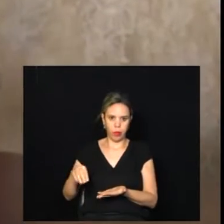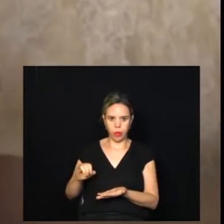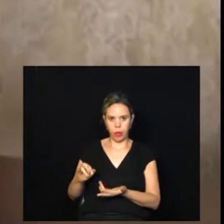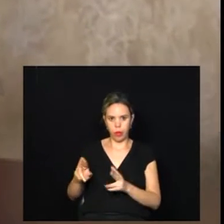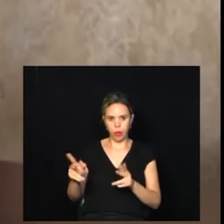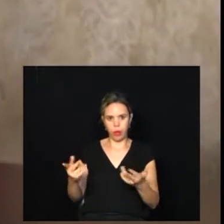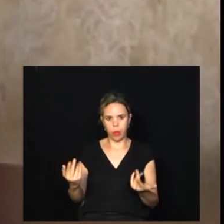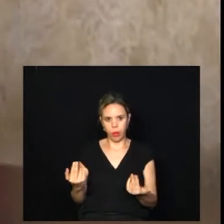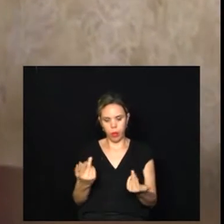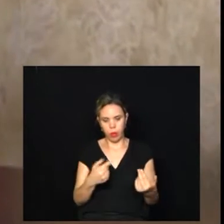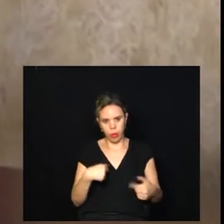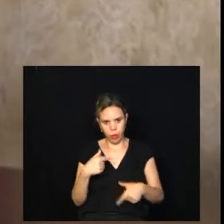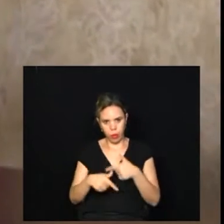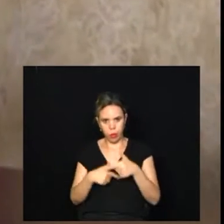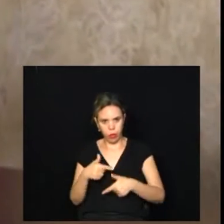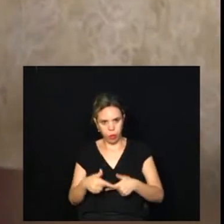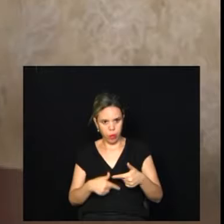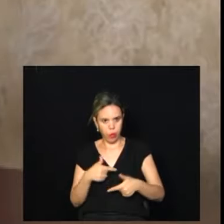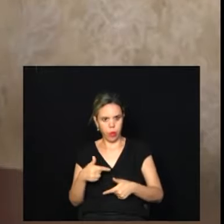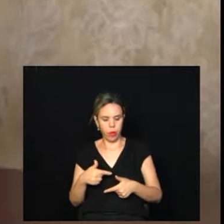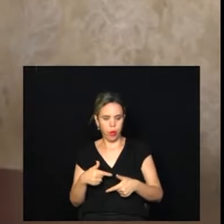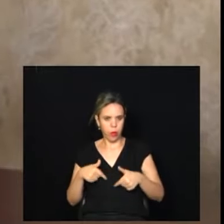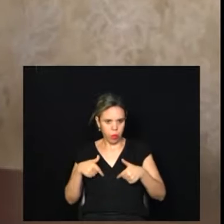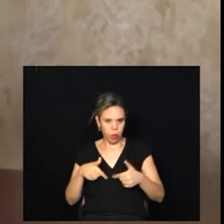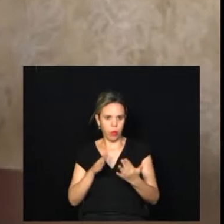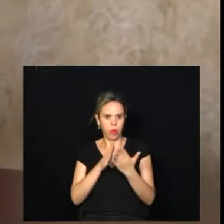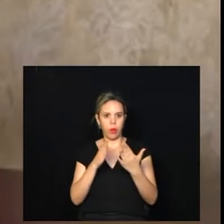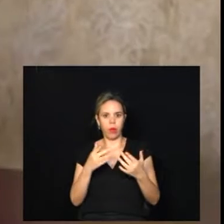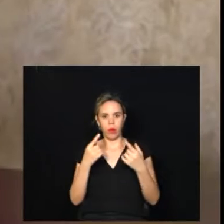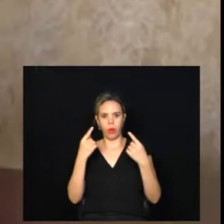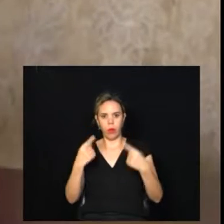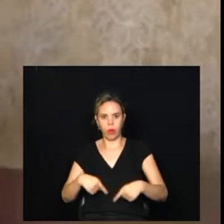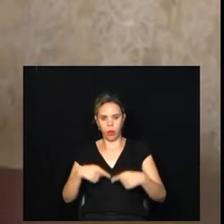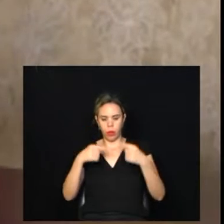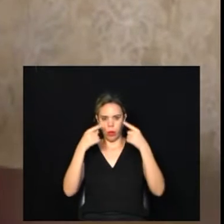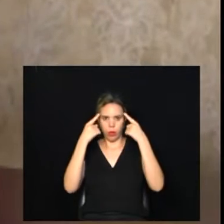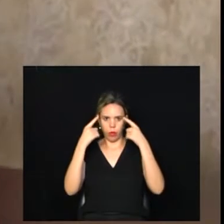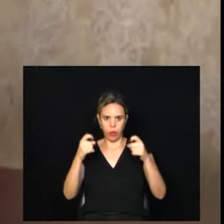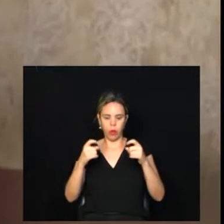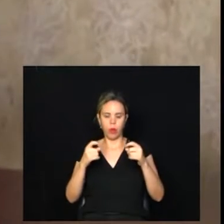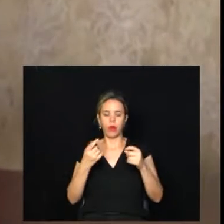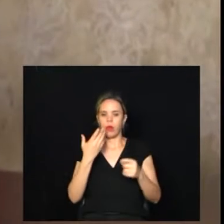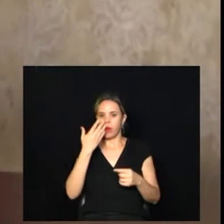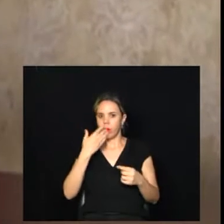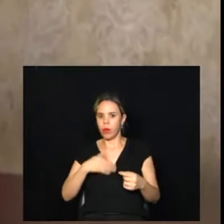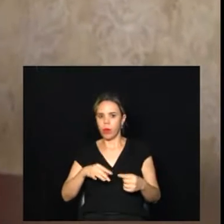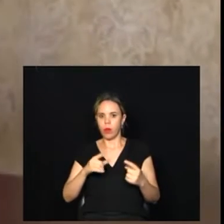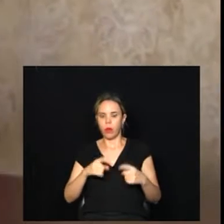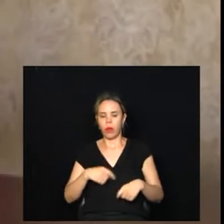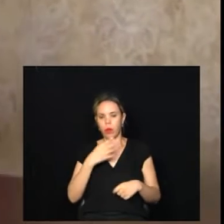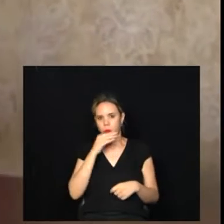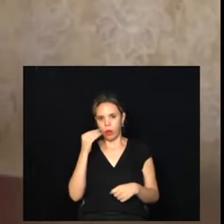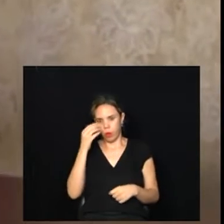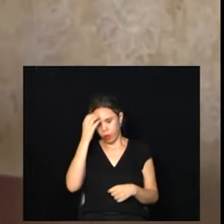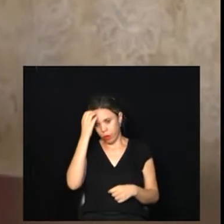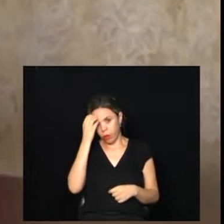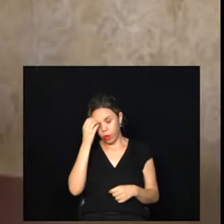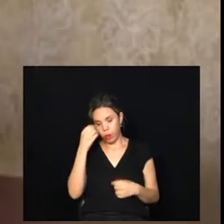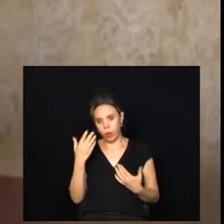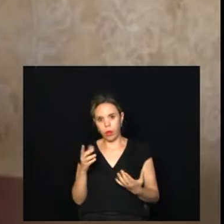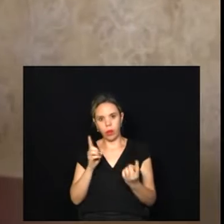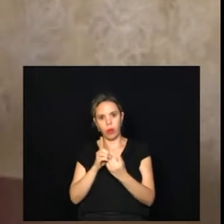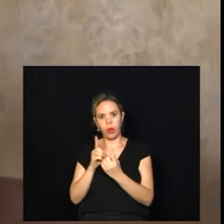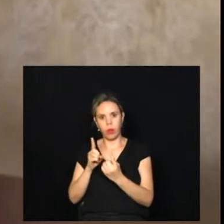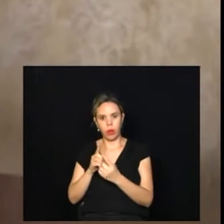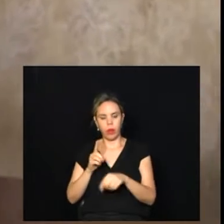diferente. Nós trabalhamos no enfrentamento à violência doméstica contra crianças e adolescentes e